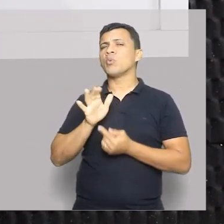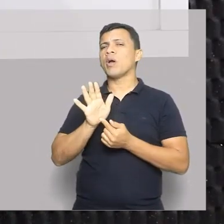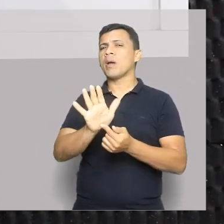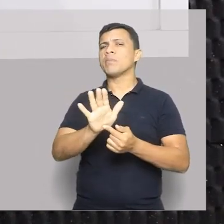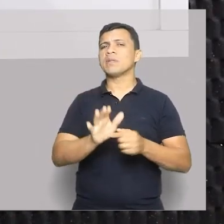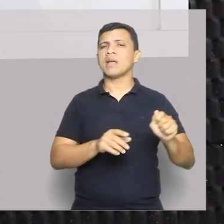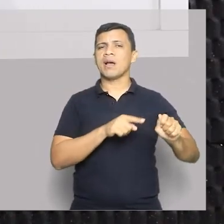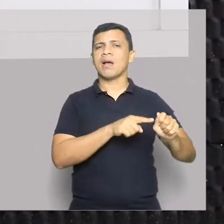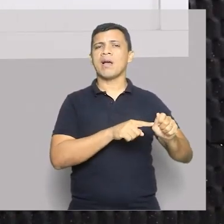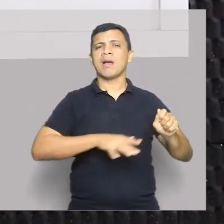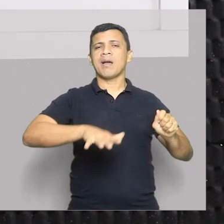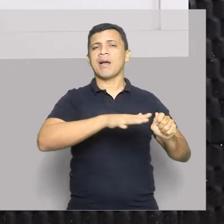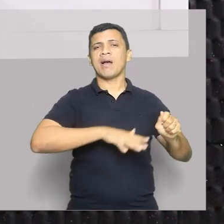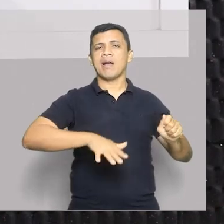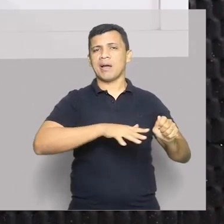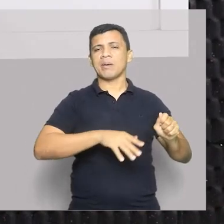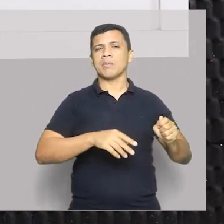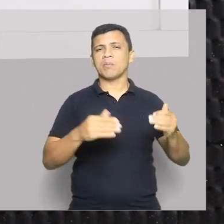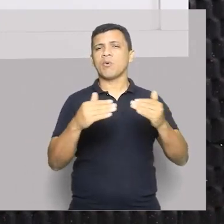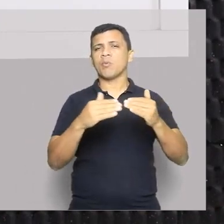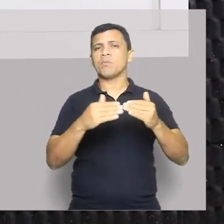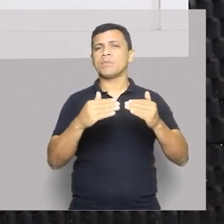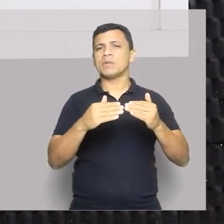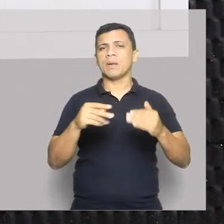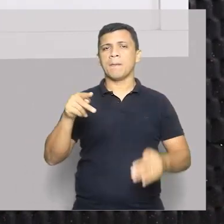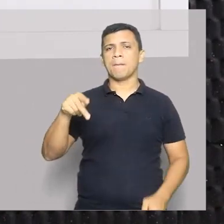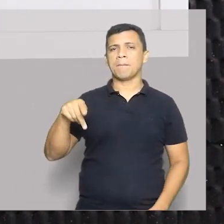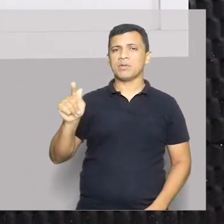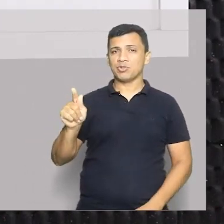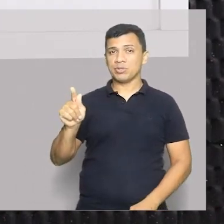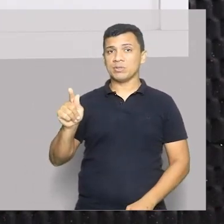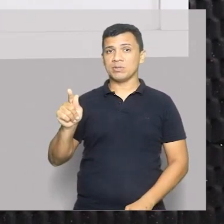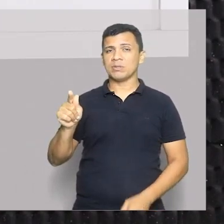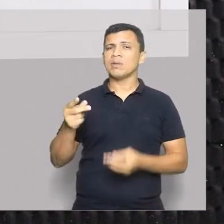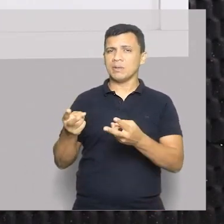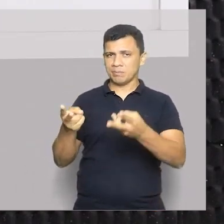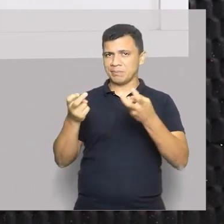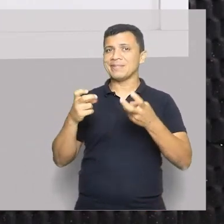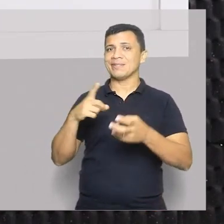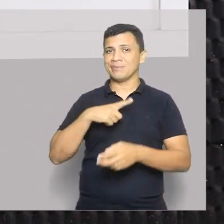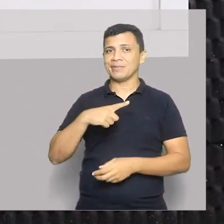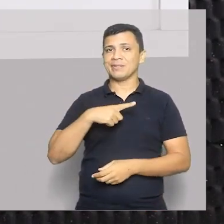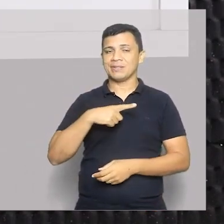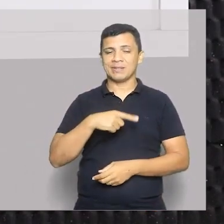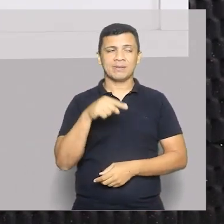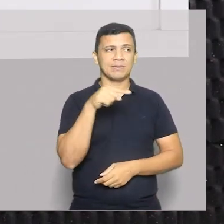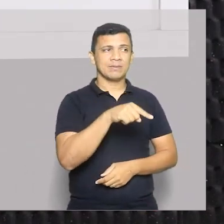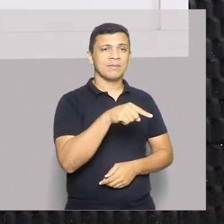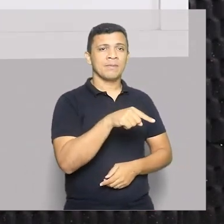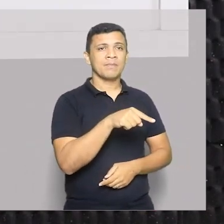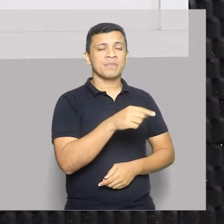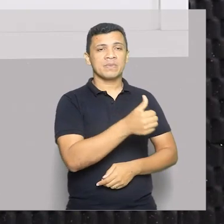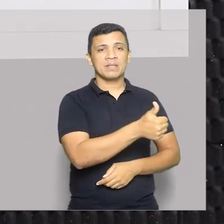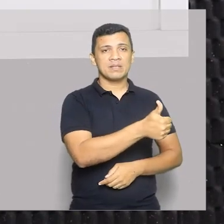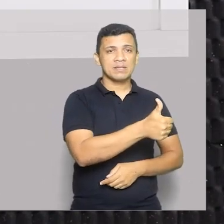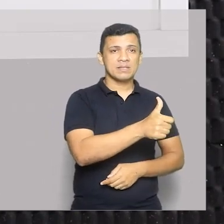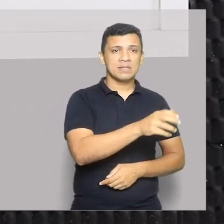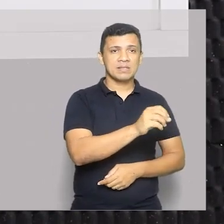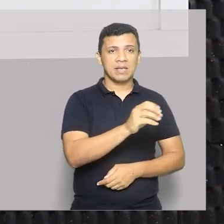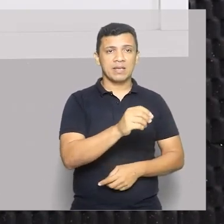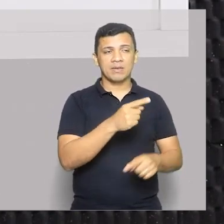eles têm um comportamento de PG. Perceba que tem, ó. Você pode escrever da primeira etapa 100